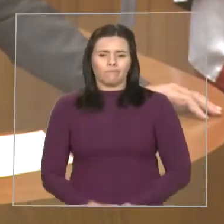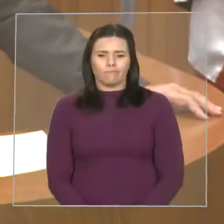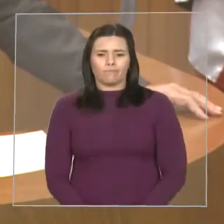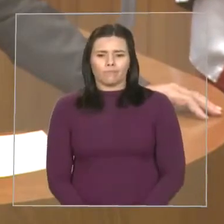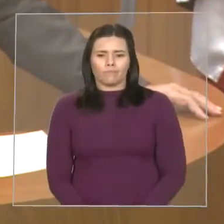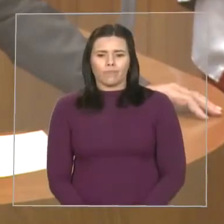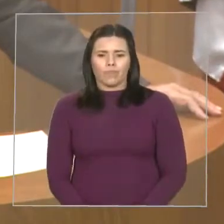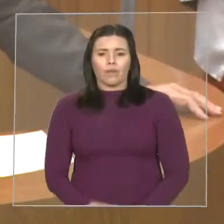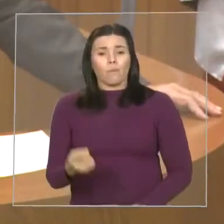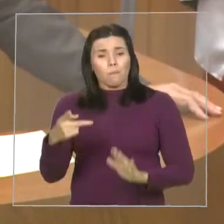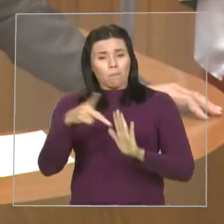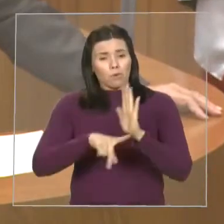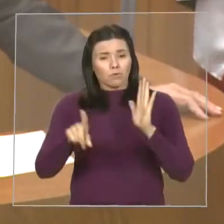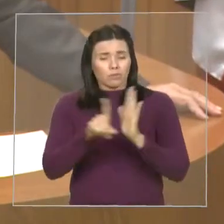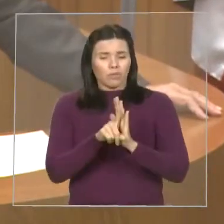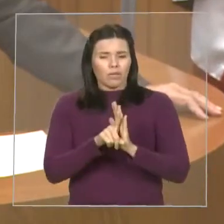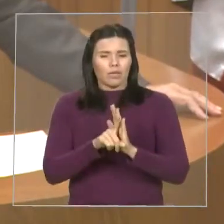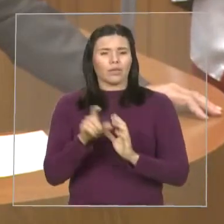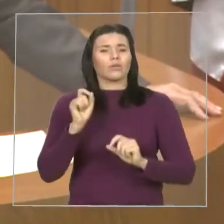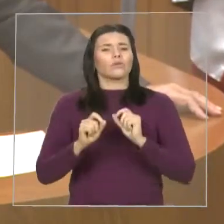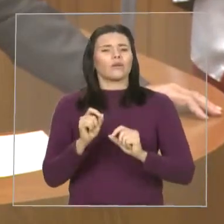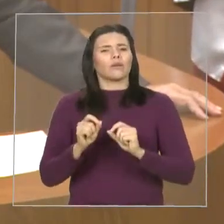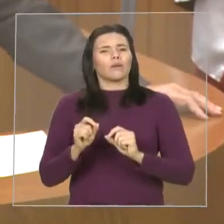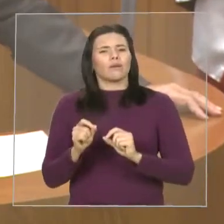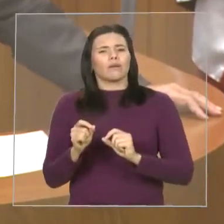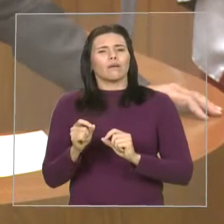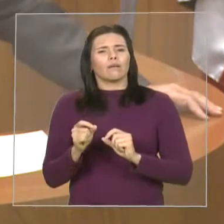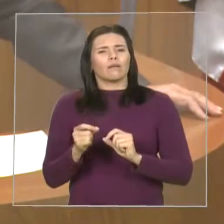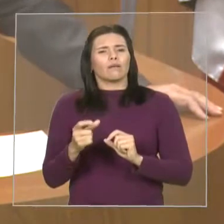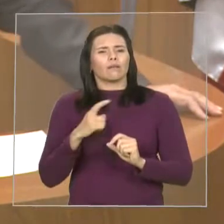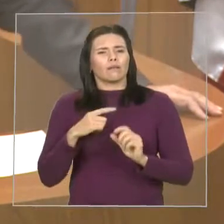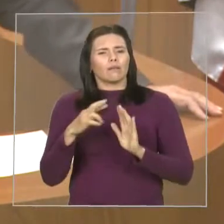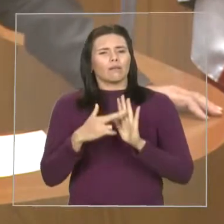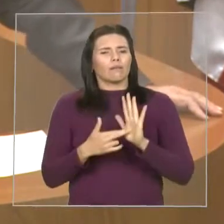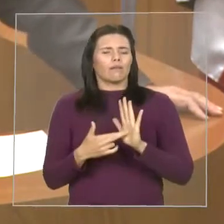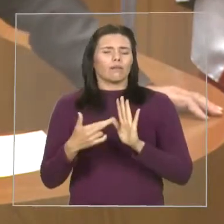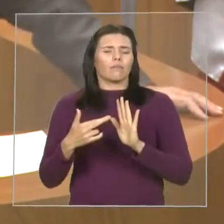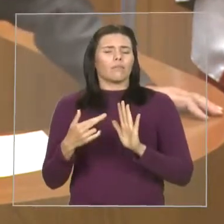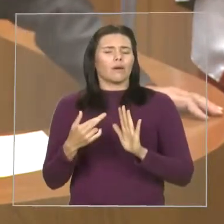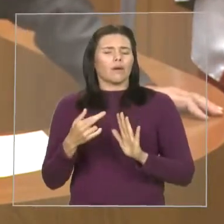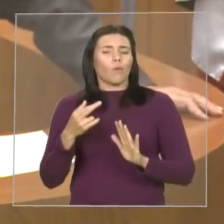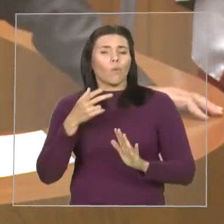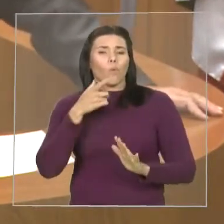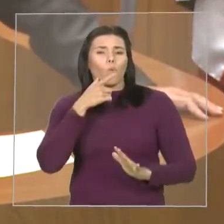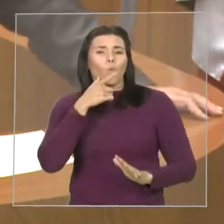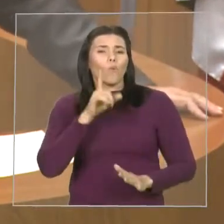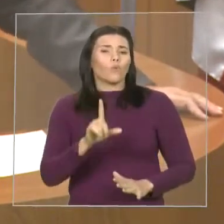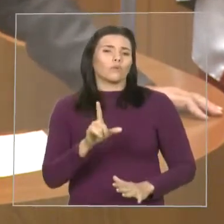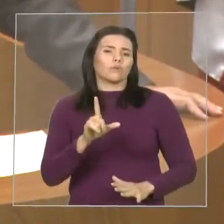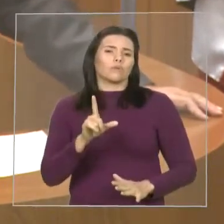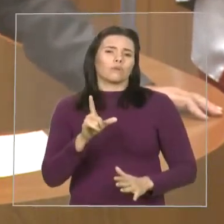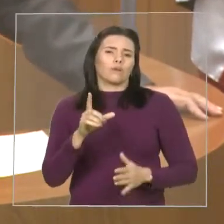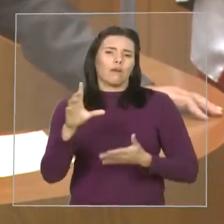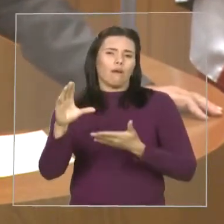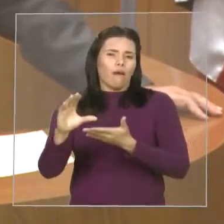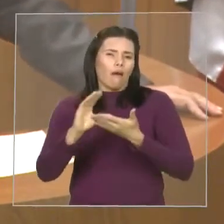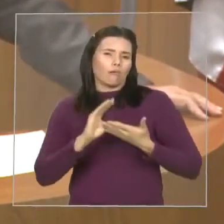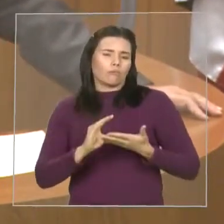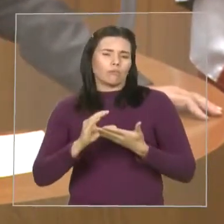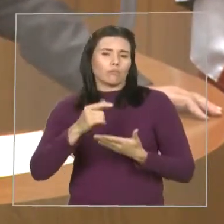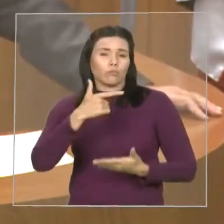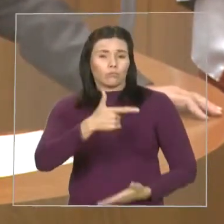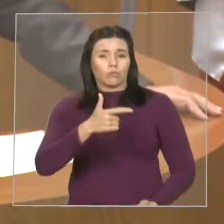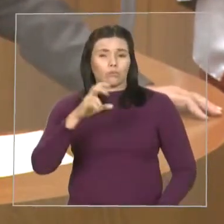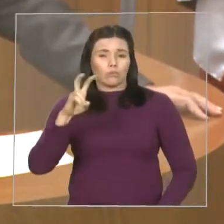Estado do Maranhão no próximo ano. 250 milhões. Aí, deputado Pereira, nós estamos legislando grande. Nós estamos viabilizando os recursos